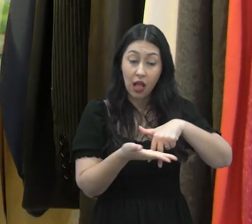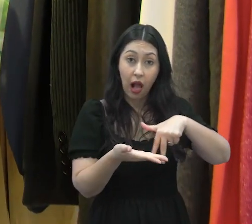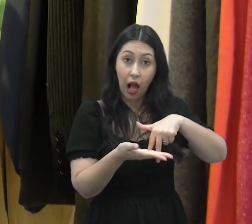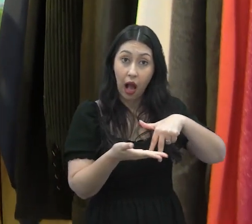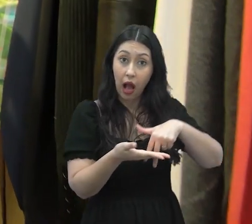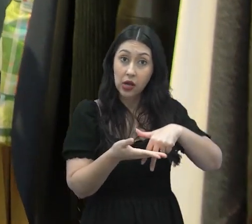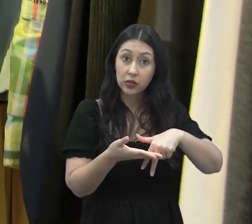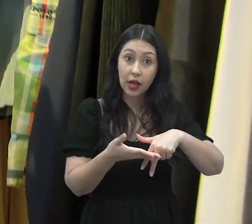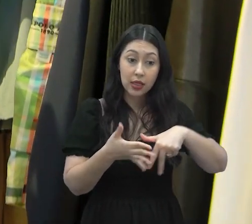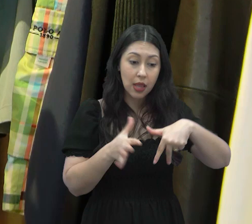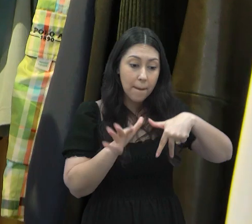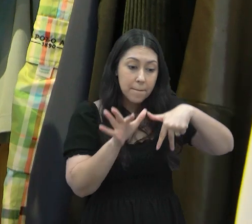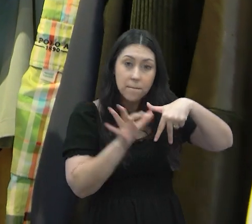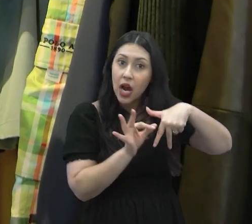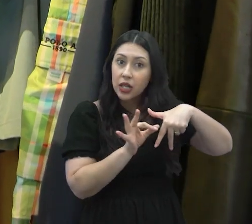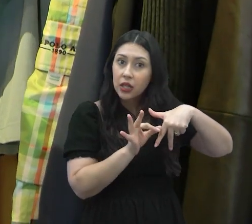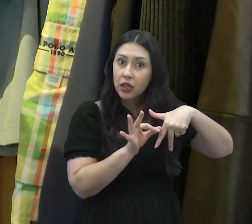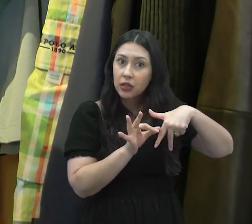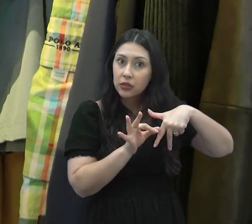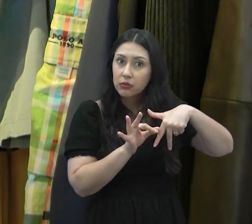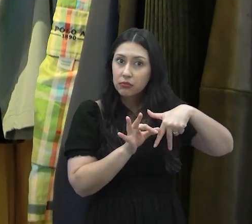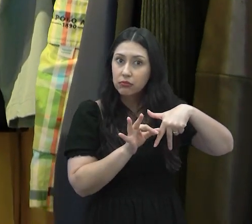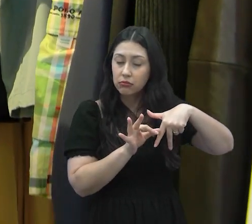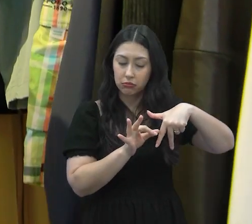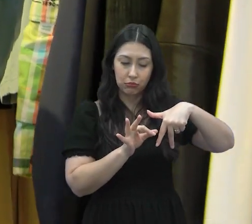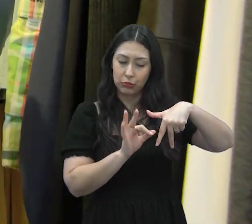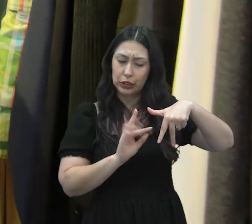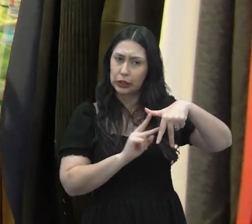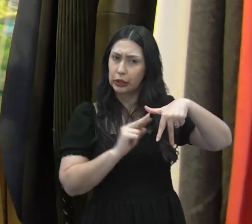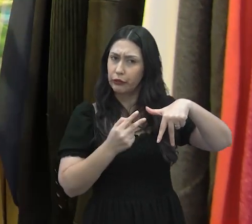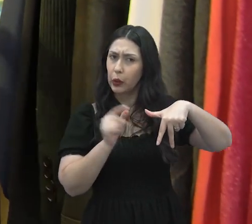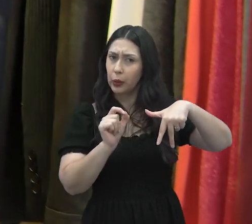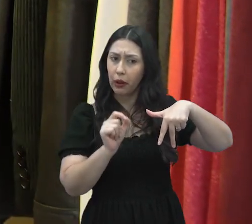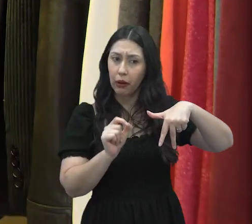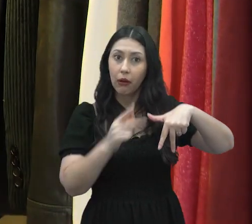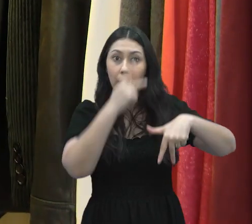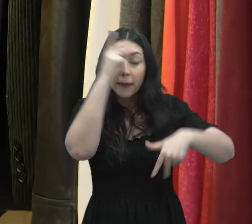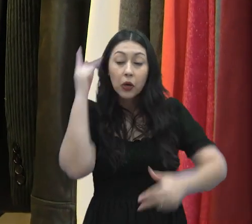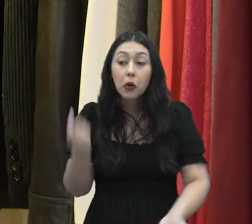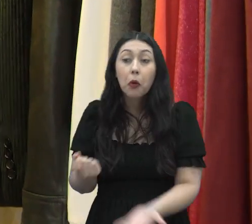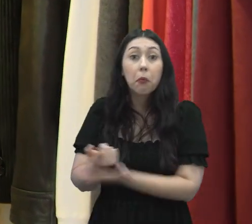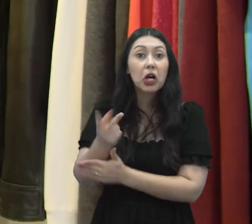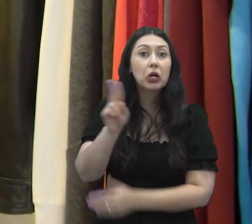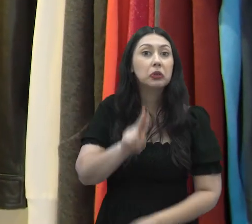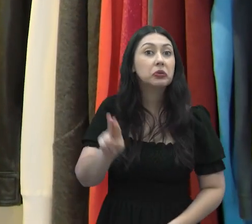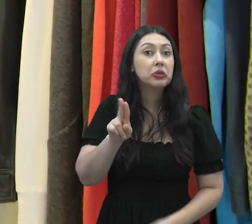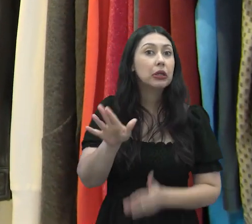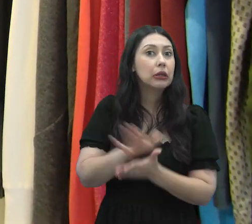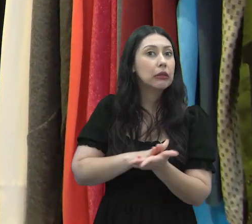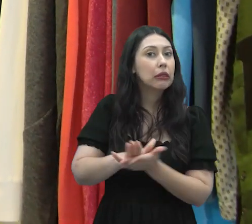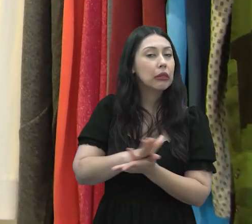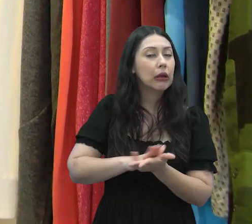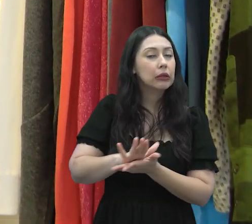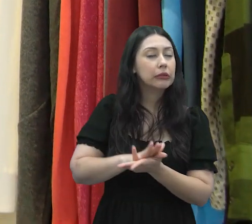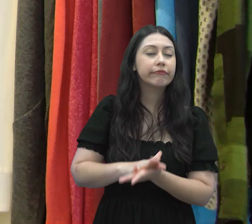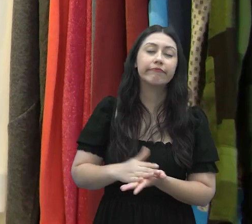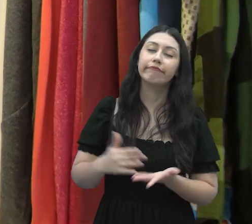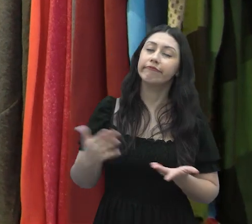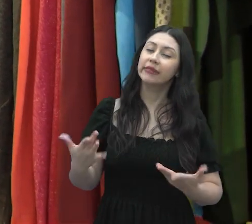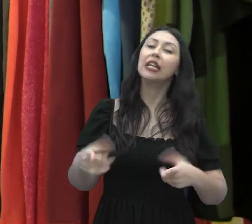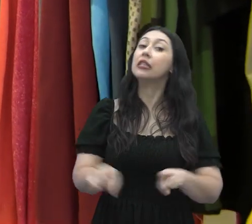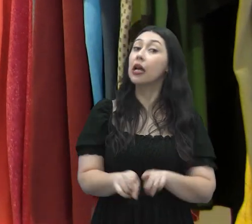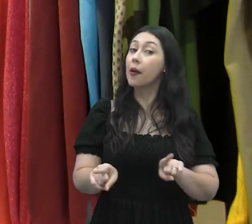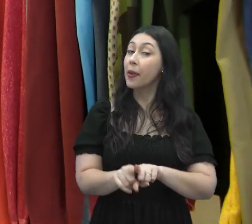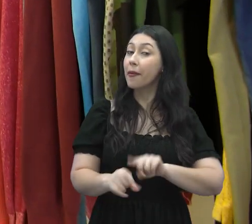que ainda tem a etiqueta da fabricante. Ou seja, a pessoa comprou e não usou.